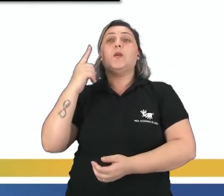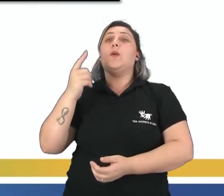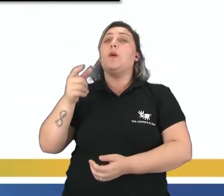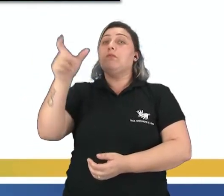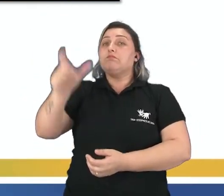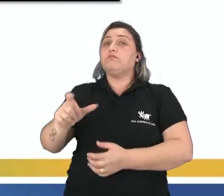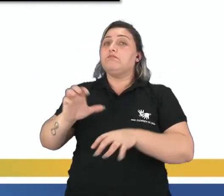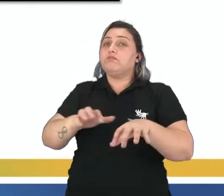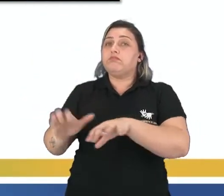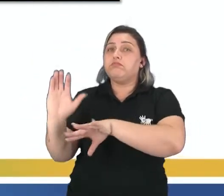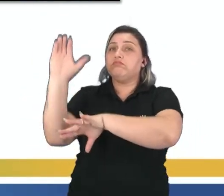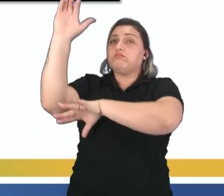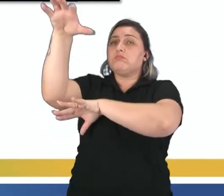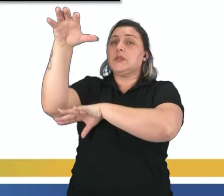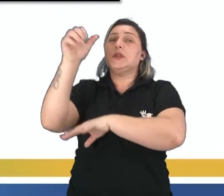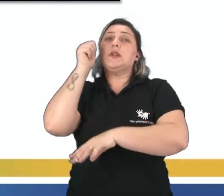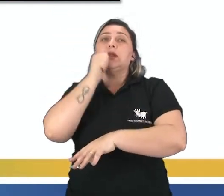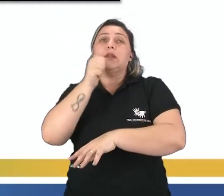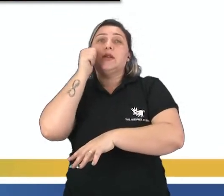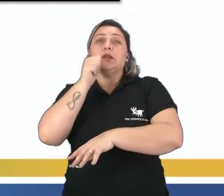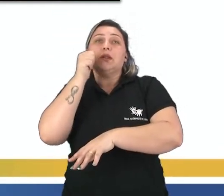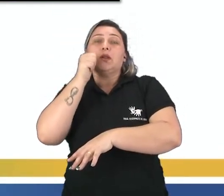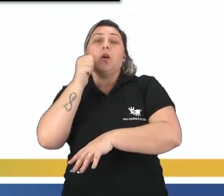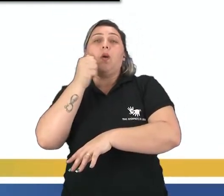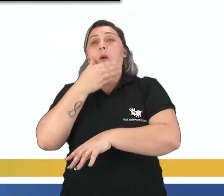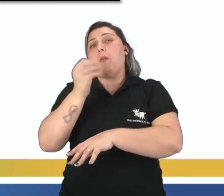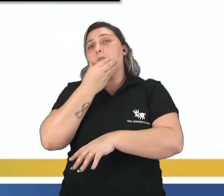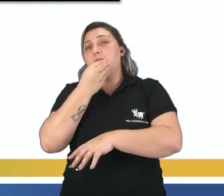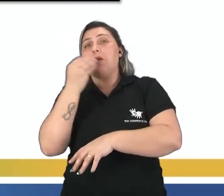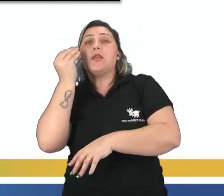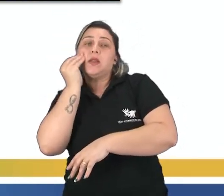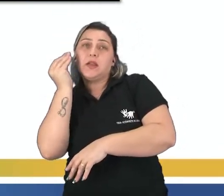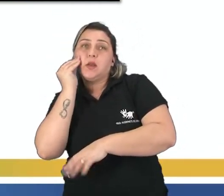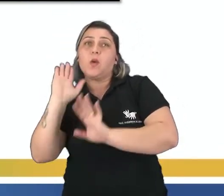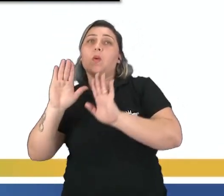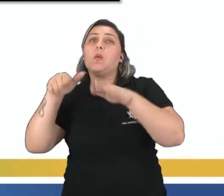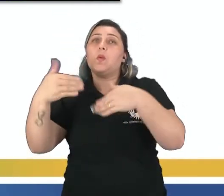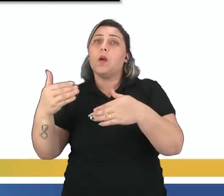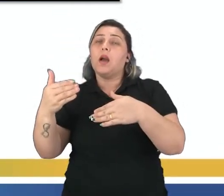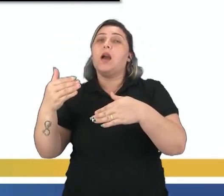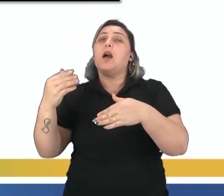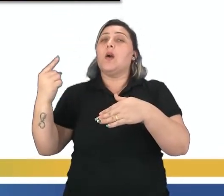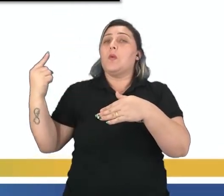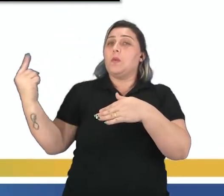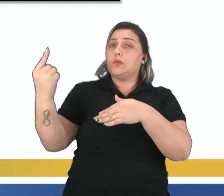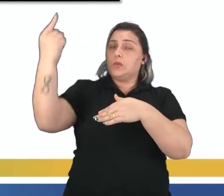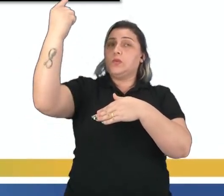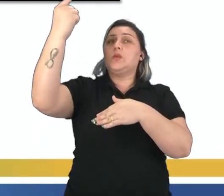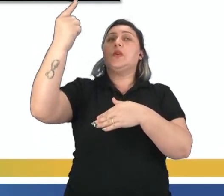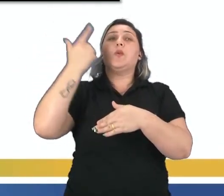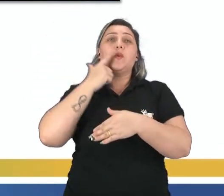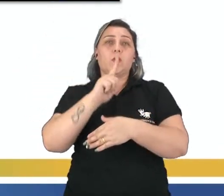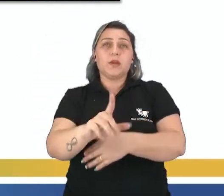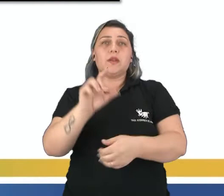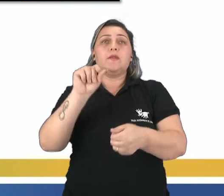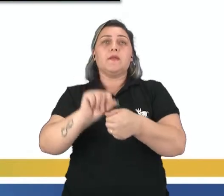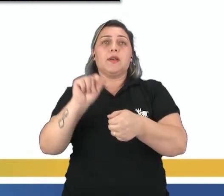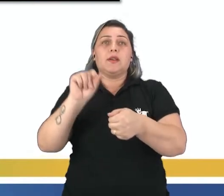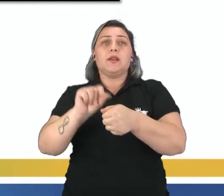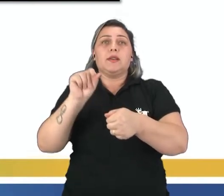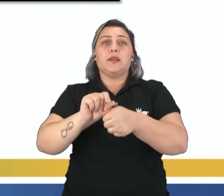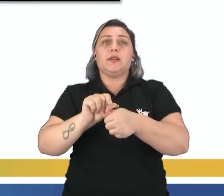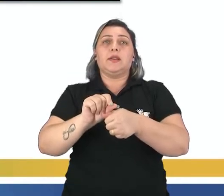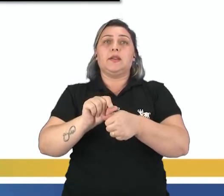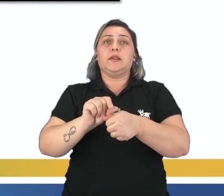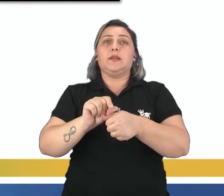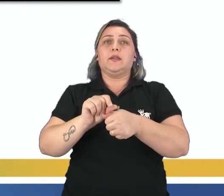jogador de basquete tentando executar mortais. Qual seria a altura necessária do salto para que ele conseguisse fazer o movimento